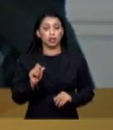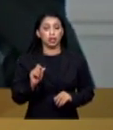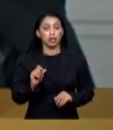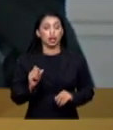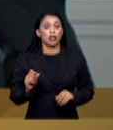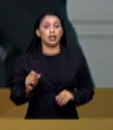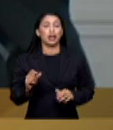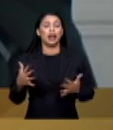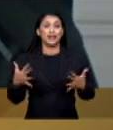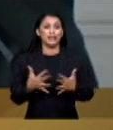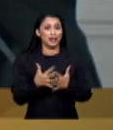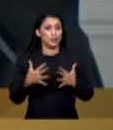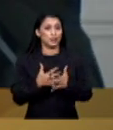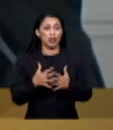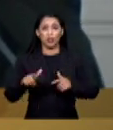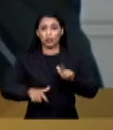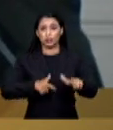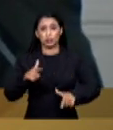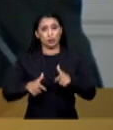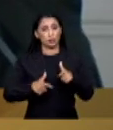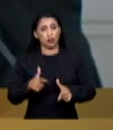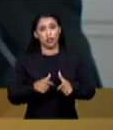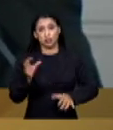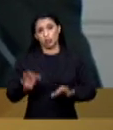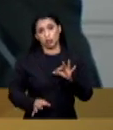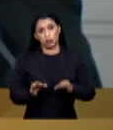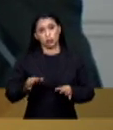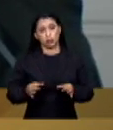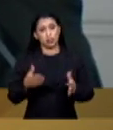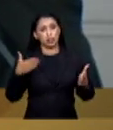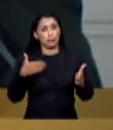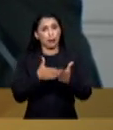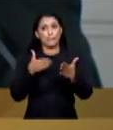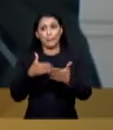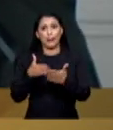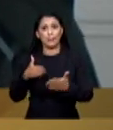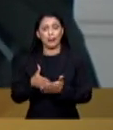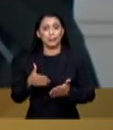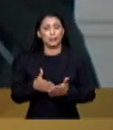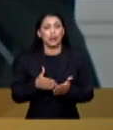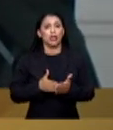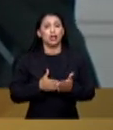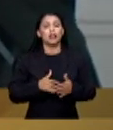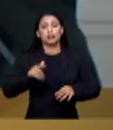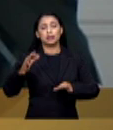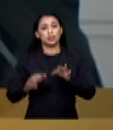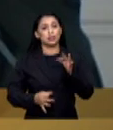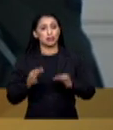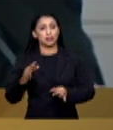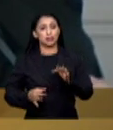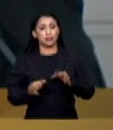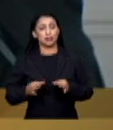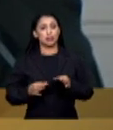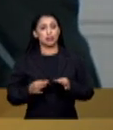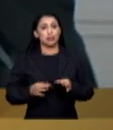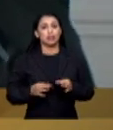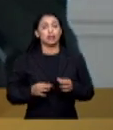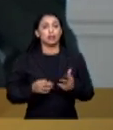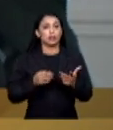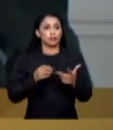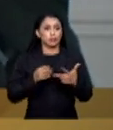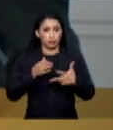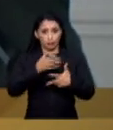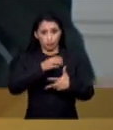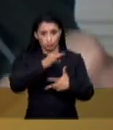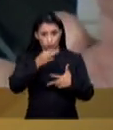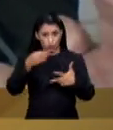da justiça, criando obstáculos à obtenção da prestação jurisdicional e atentando contra a separação dos poderes,